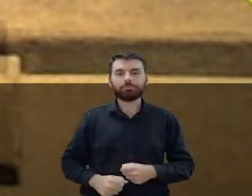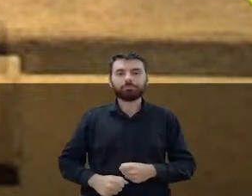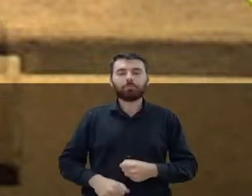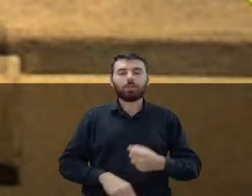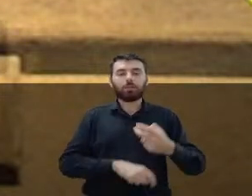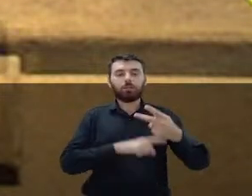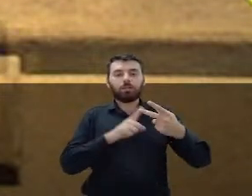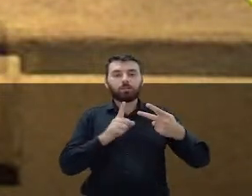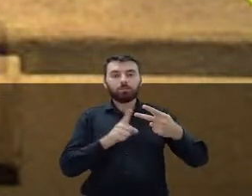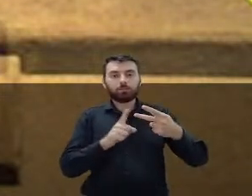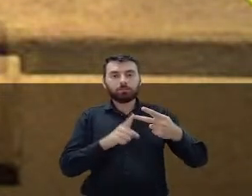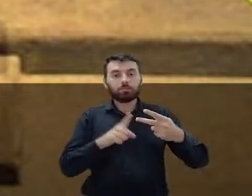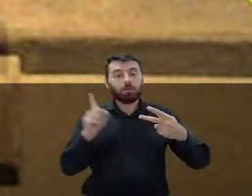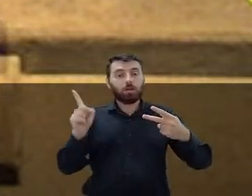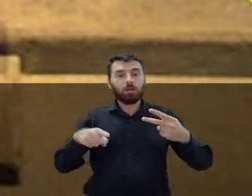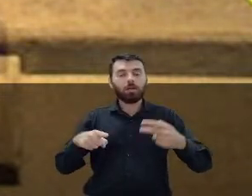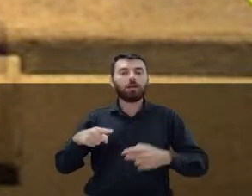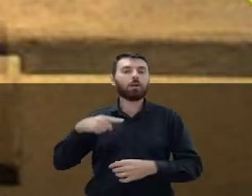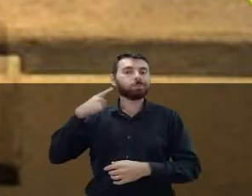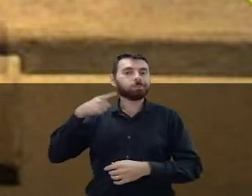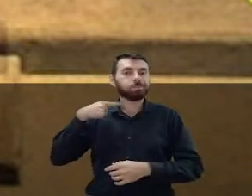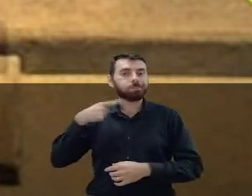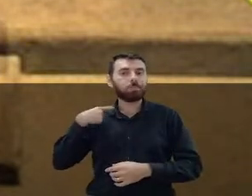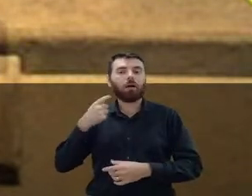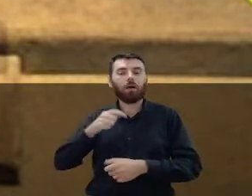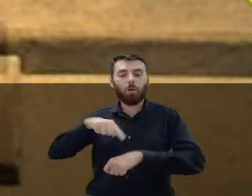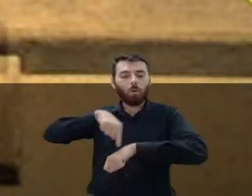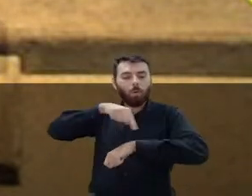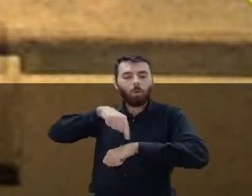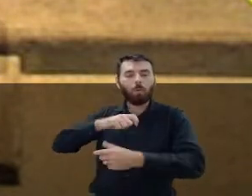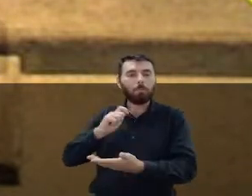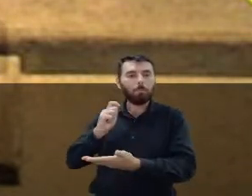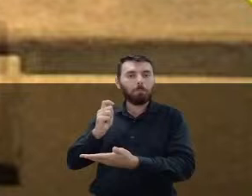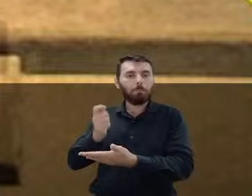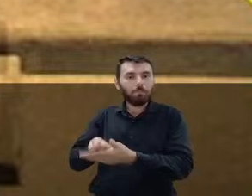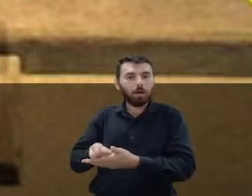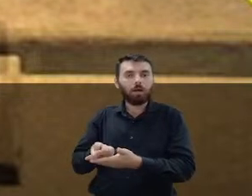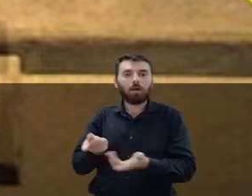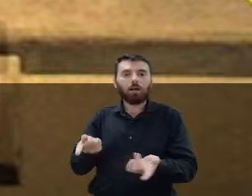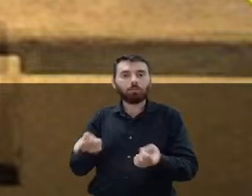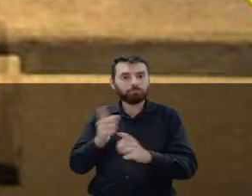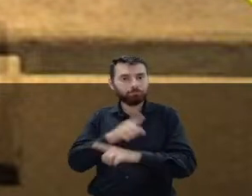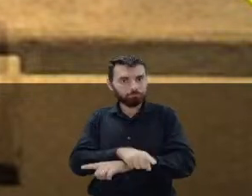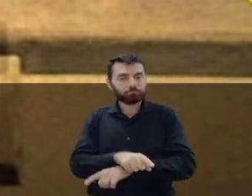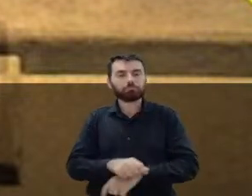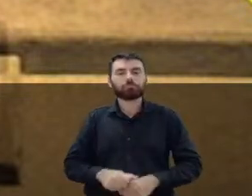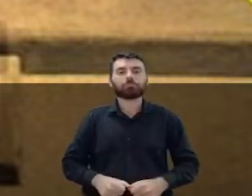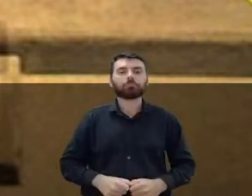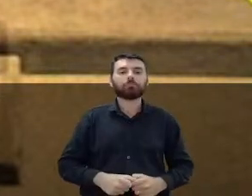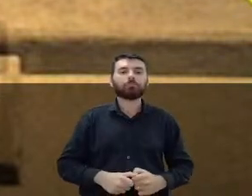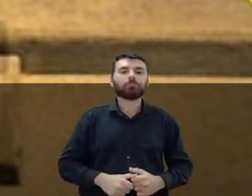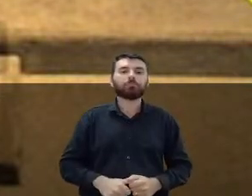a sucumbência, né, dela ser plenamente passível de satisfação.